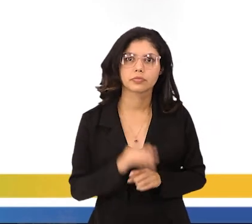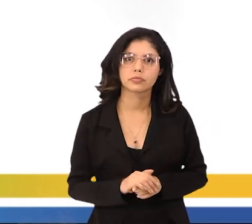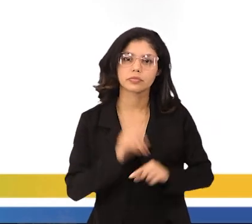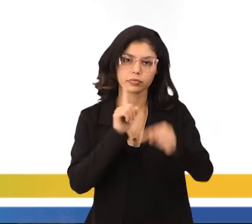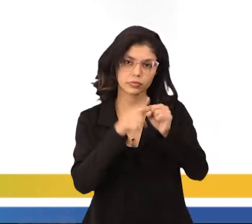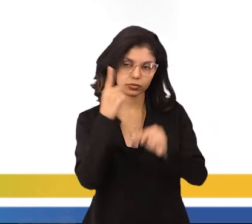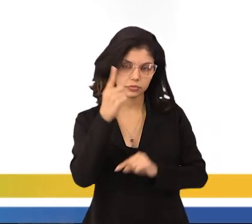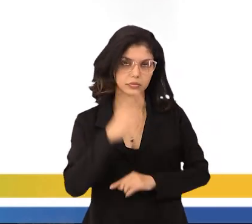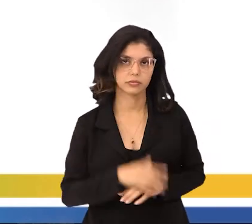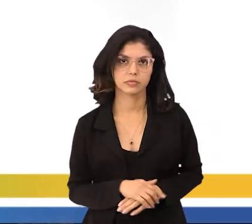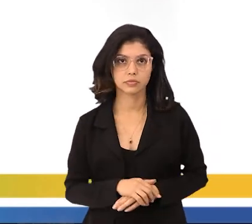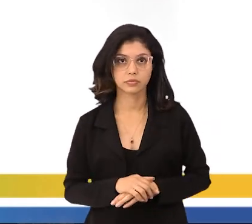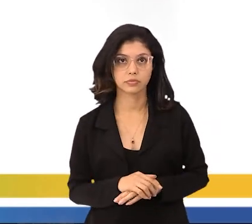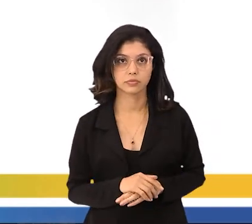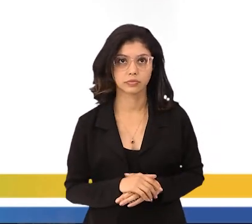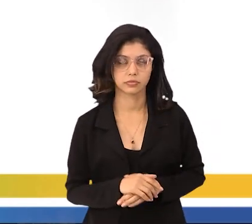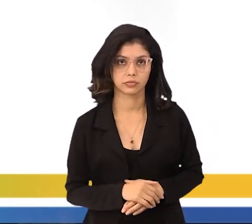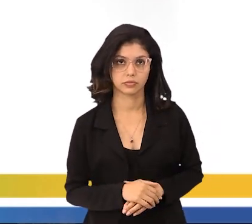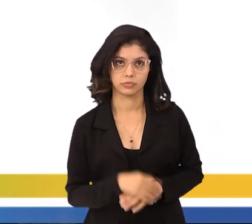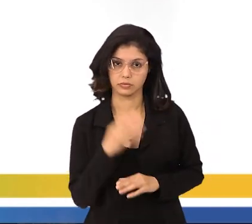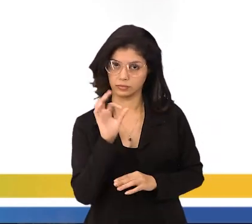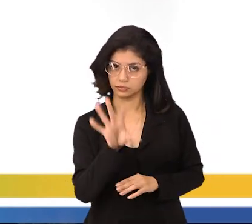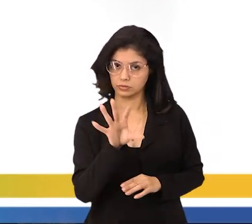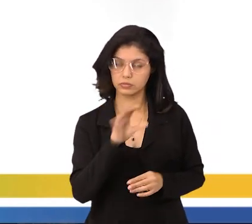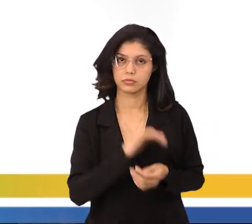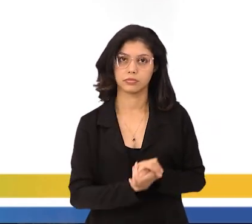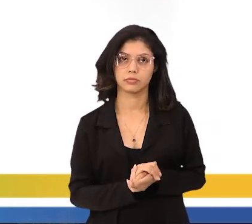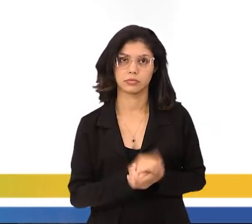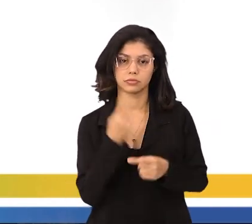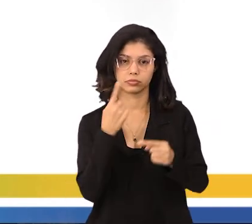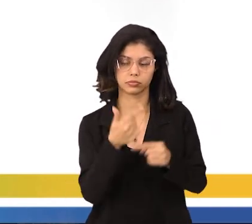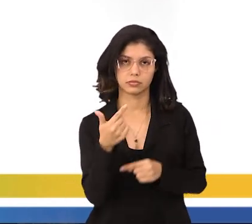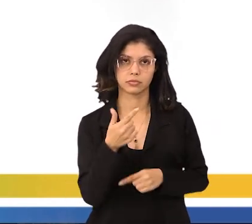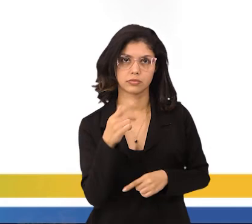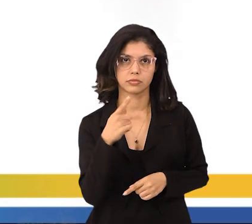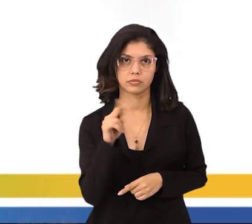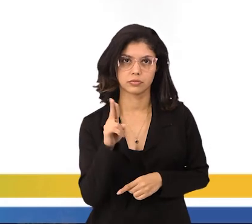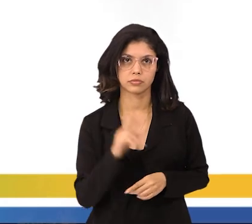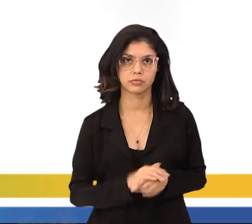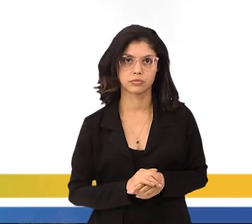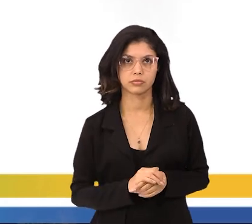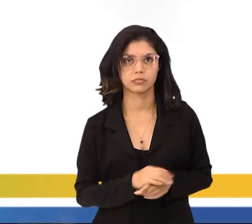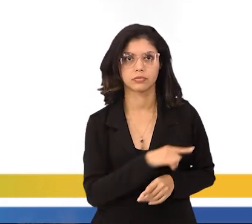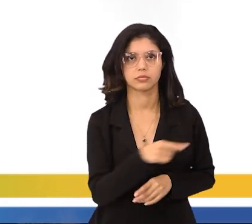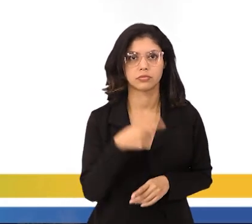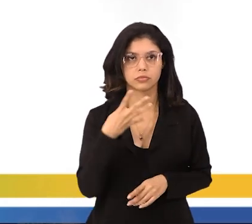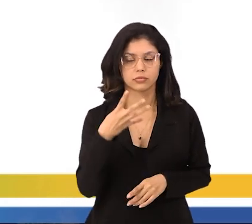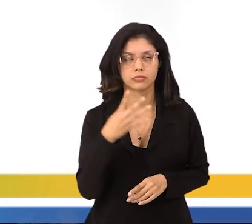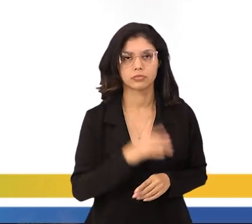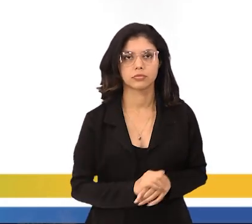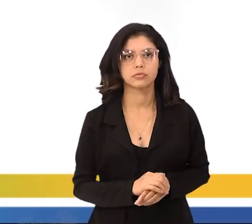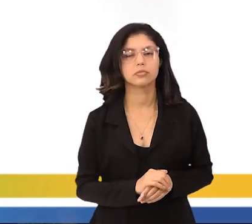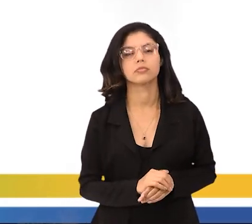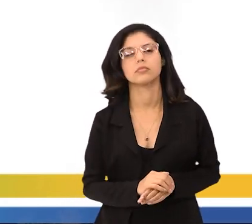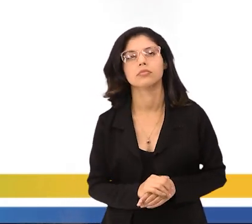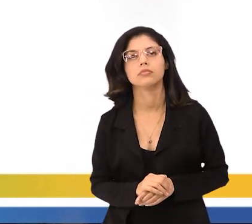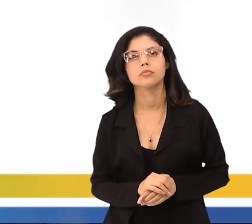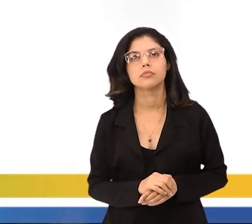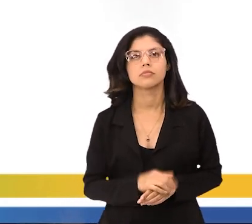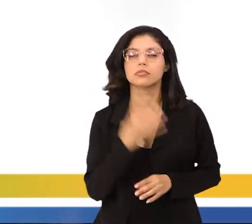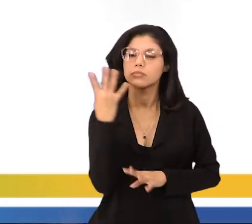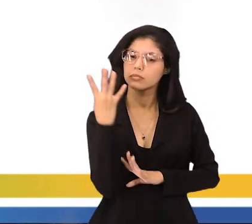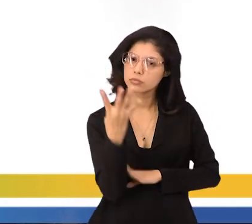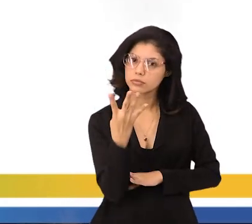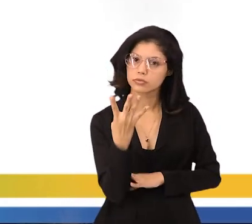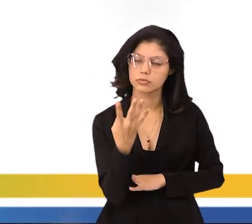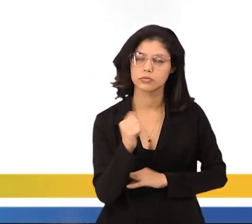resultado também vai ser positivo. Veja que o expoente ali, no início, ele é par, pessoal. Eu tenho aqui menos 3 à quarta. Quer dizer que o menos 3 será